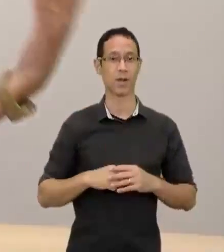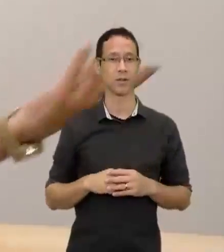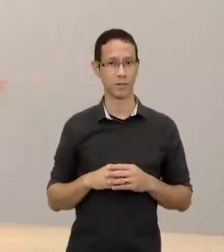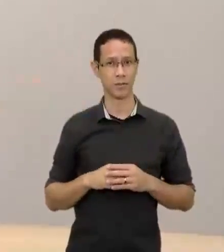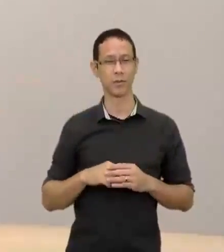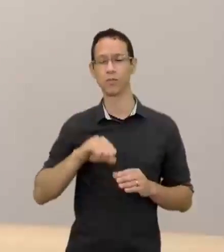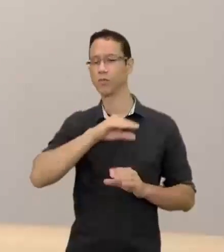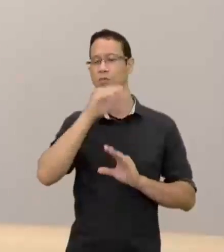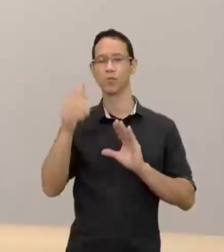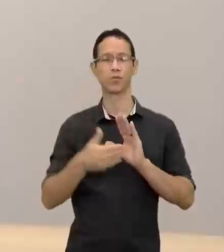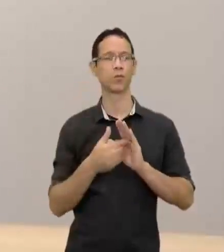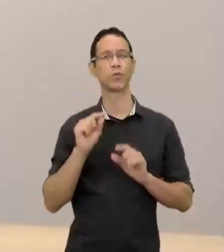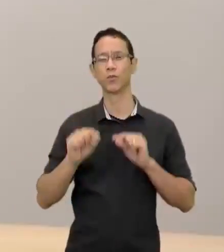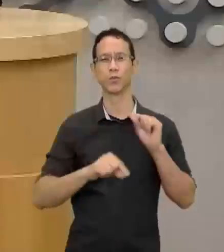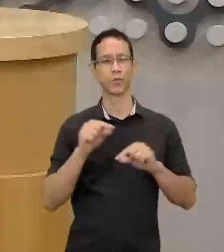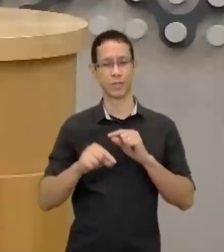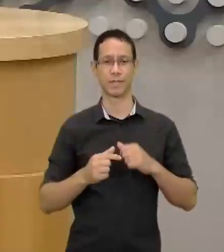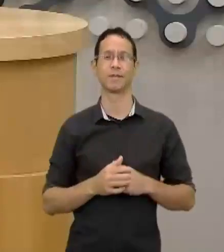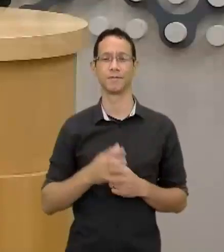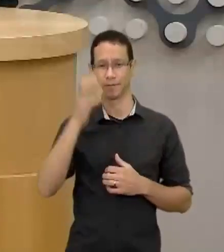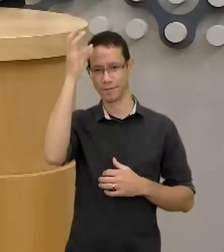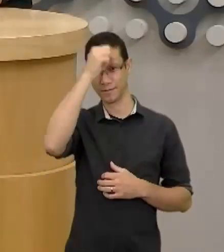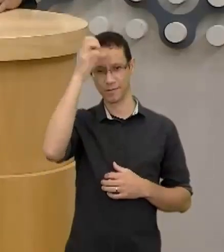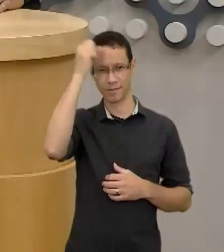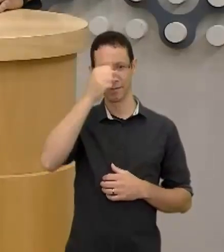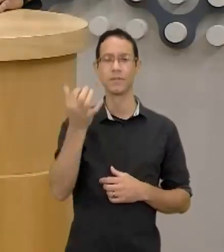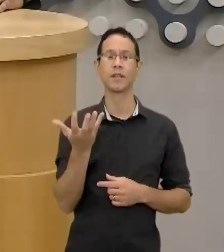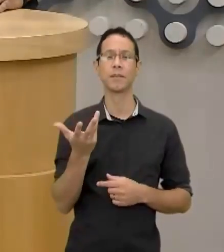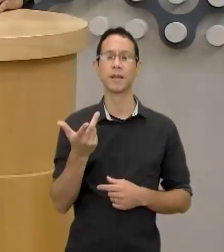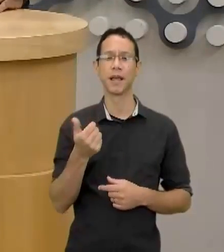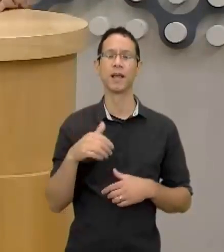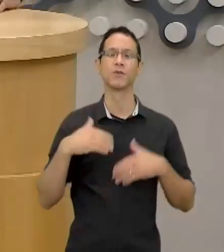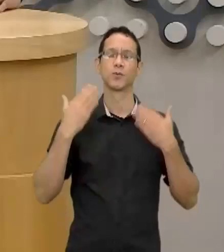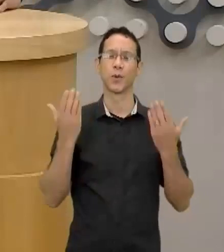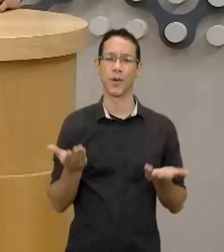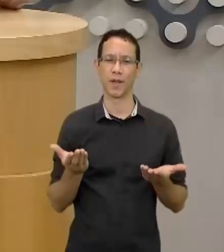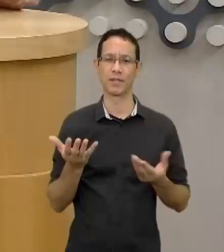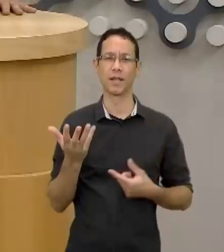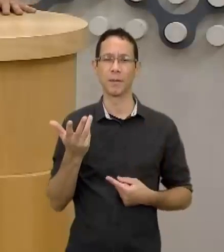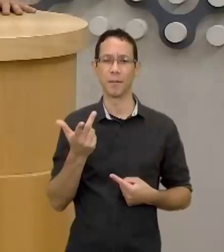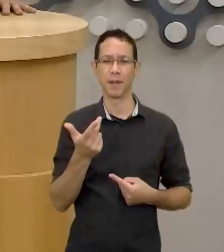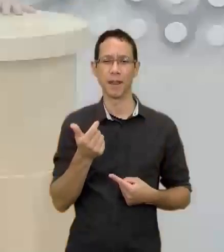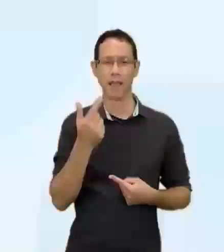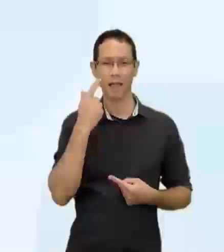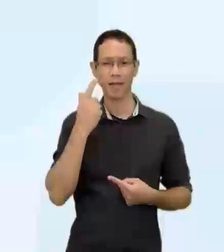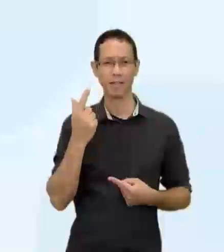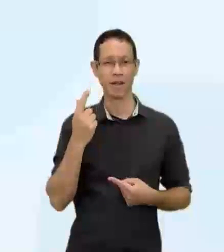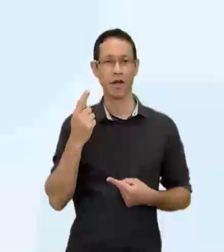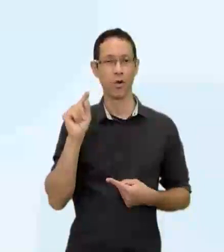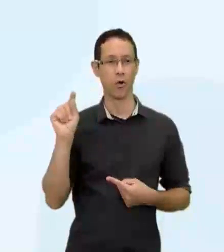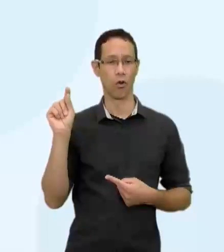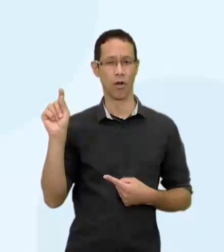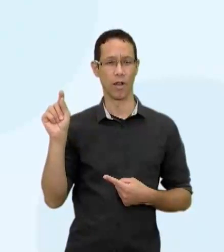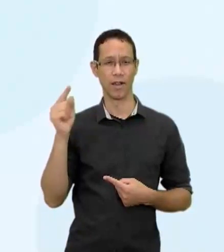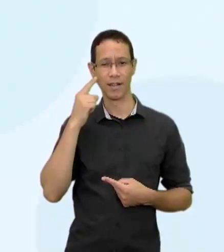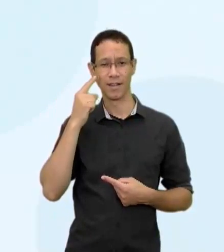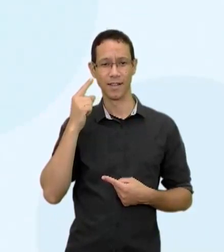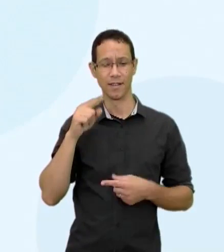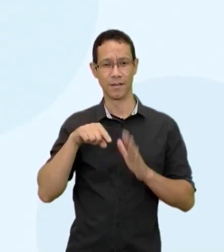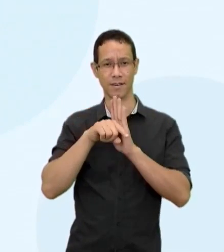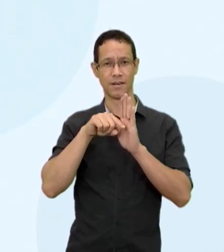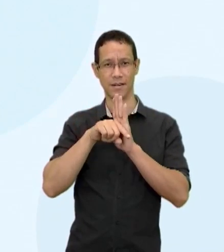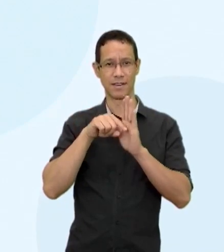que é tudo isso, né, meu amigo? Verdade. Então, e qual é a habilidade da aula, a habilidade da aula, a habilidade do currículo paulista, analisar as diversas formas